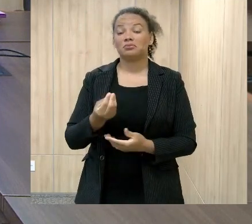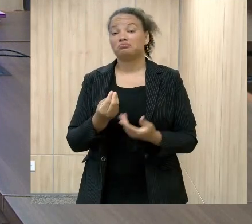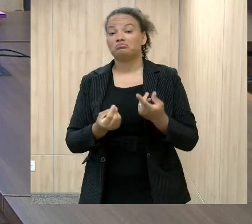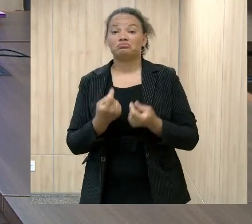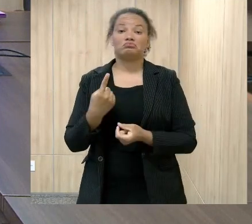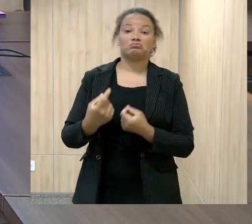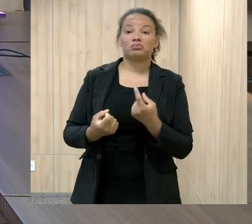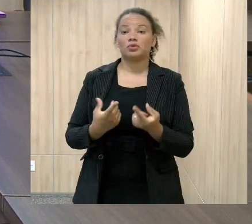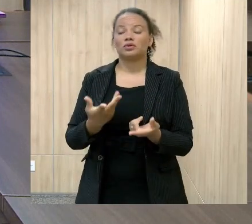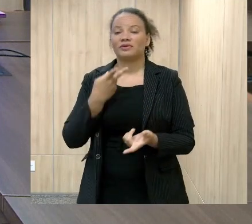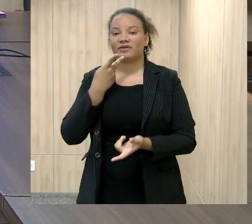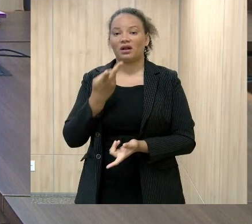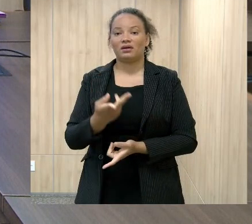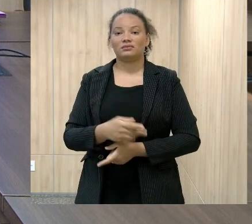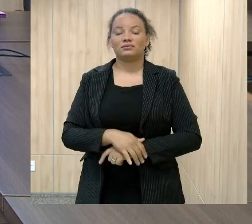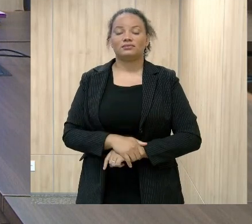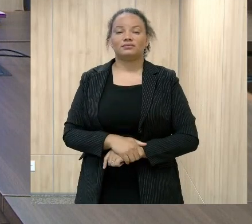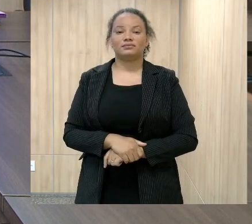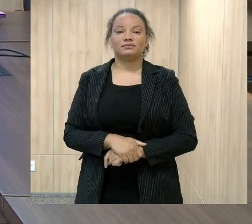deliberar